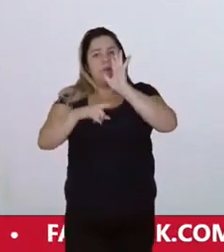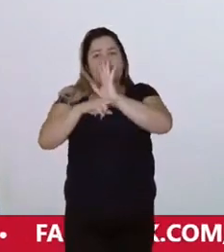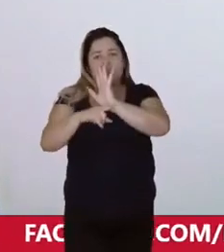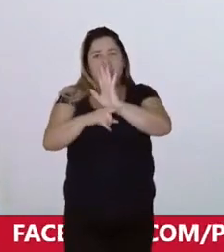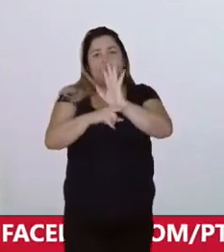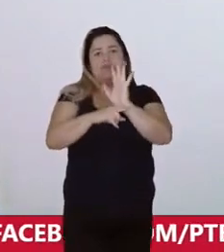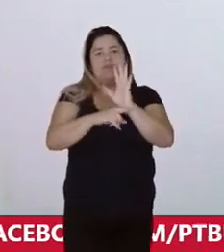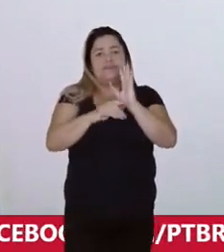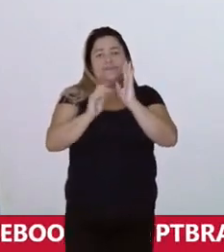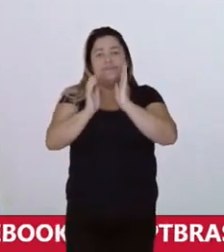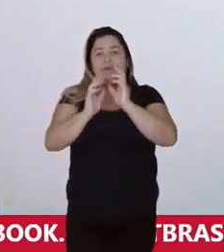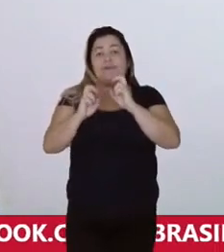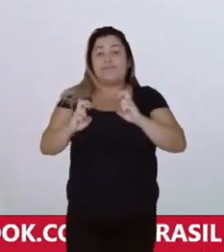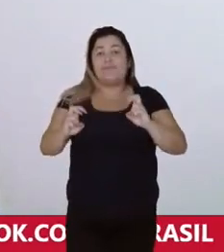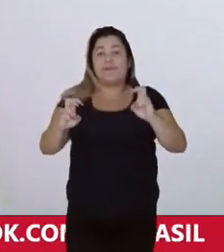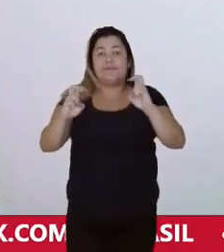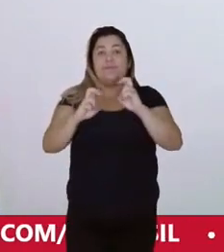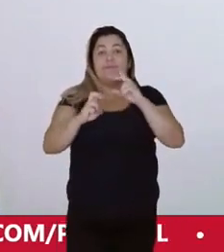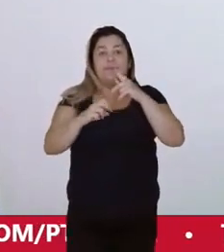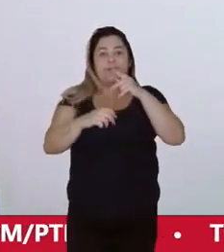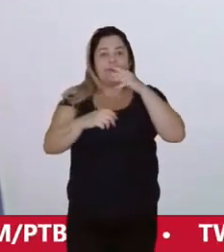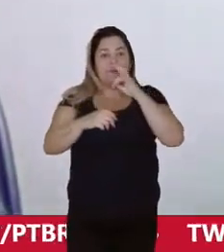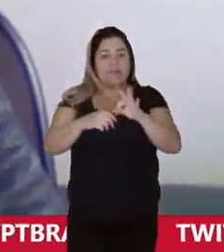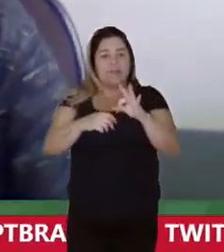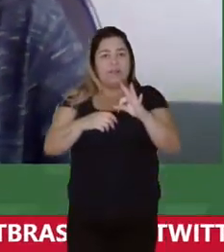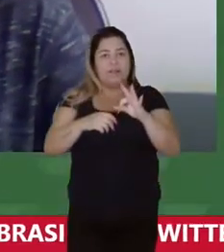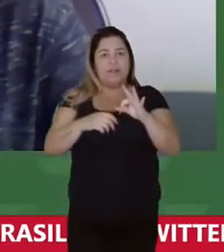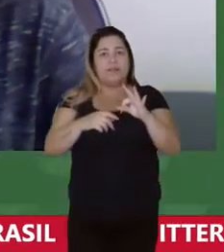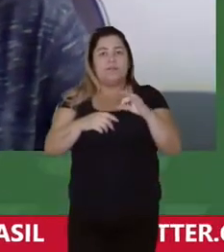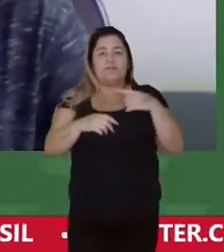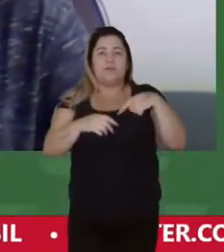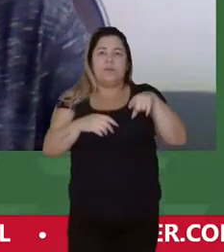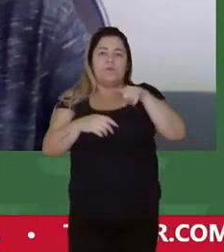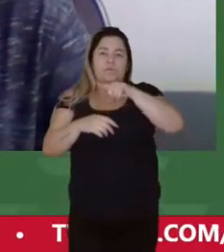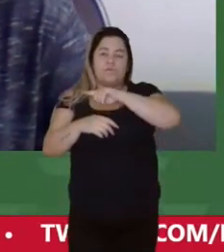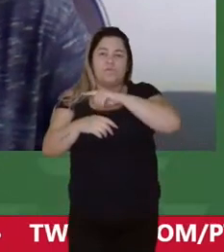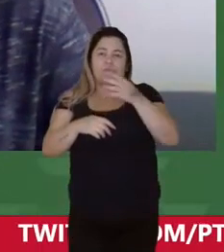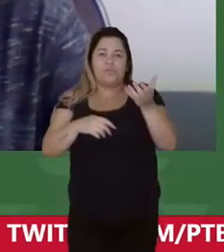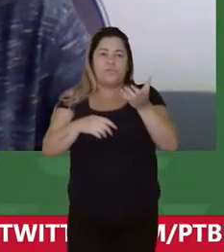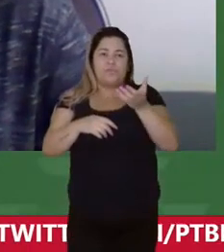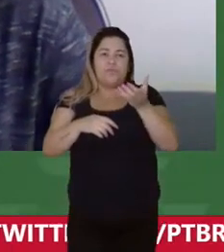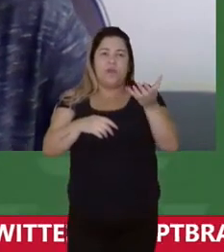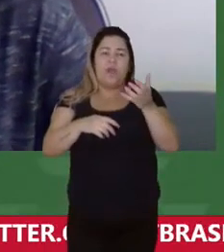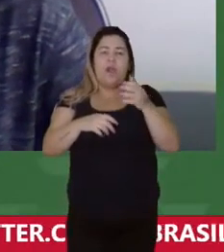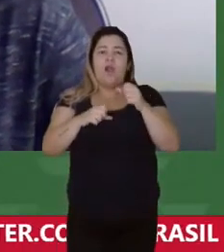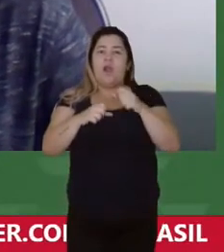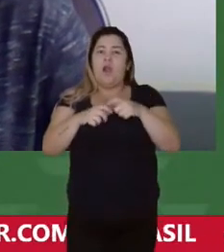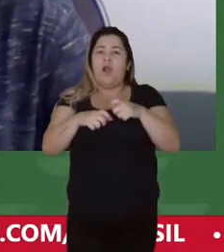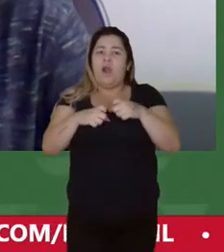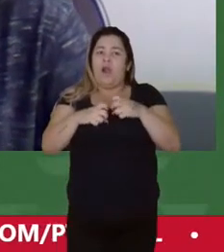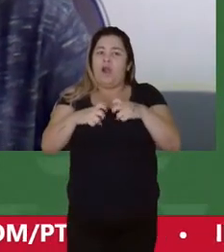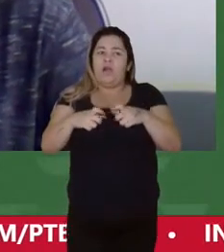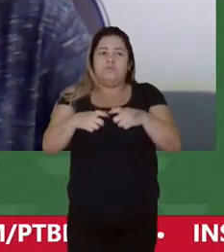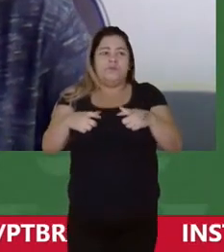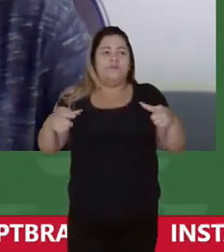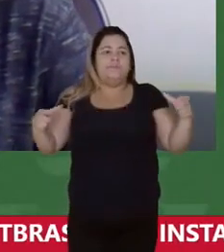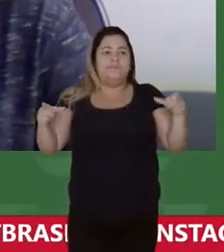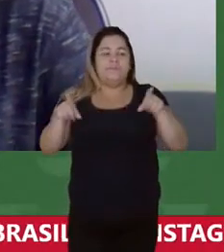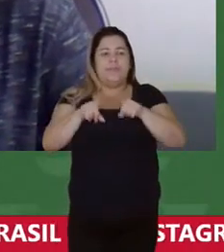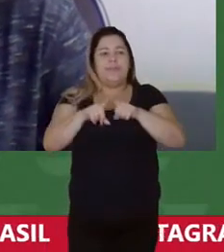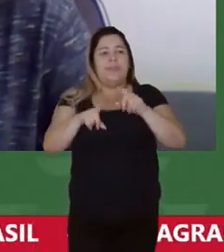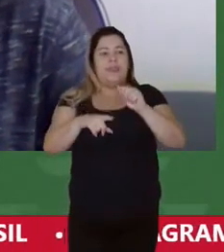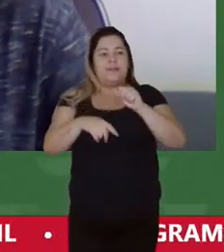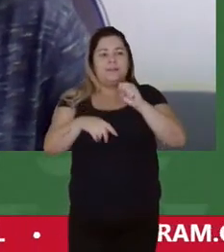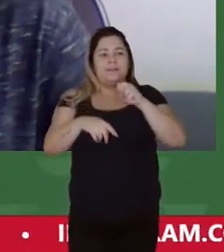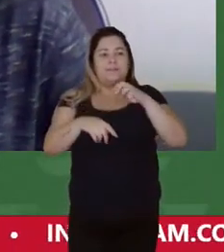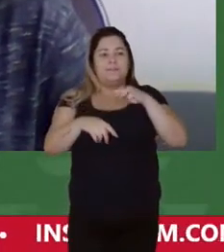da bancada do PT, bancada essa, Reginaldo, que nós queremos ampliar. Nós queremos ampliar a bancada do PT nas Assembleias